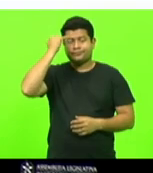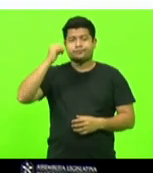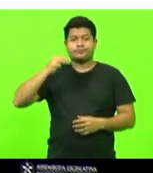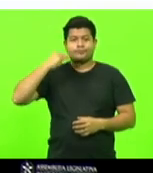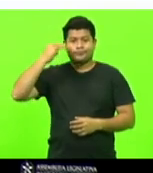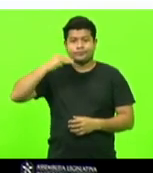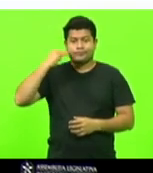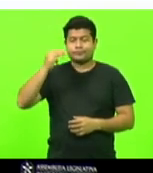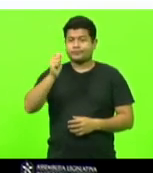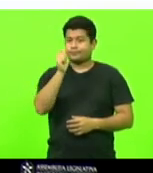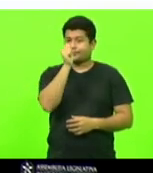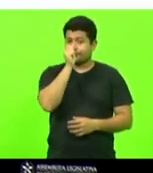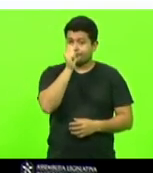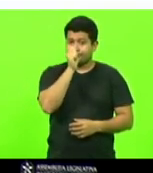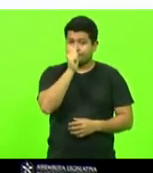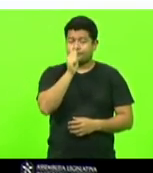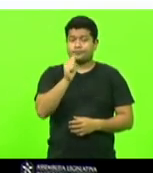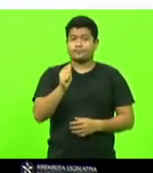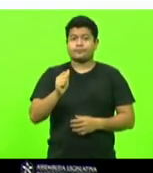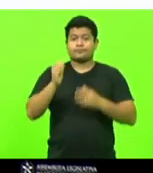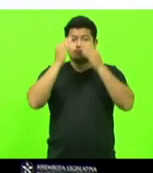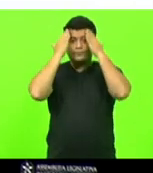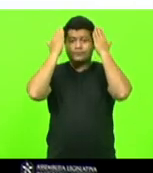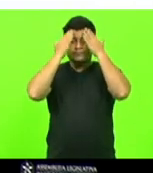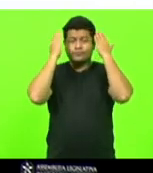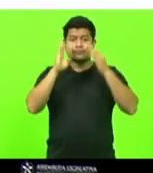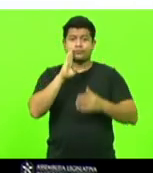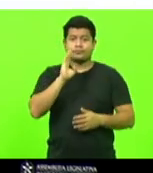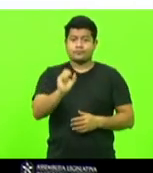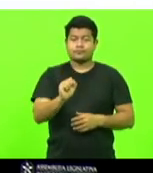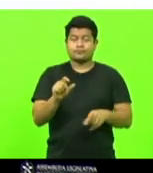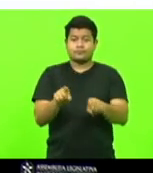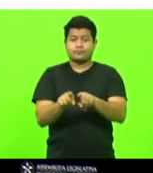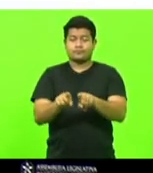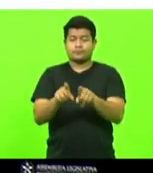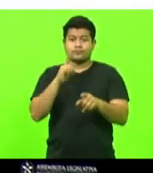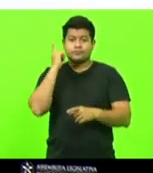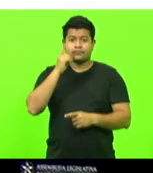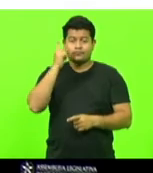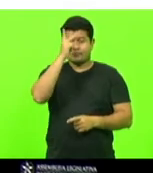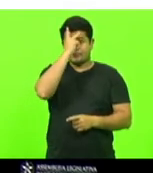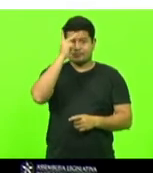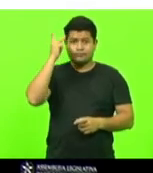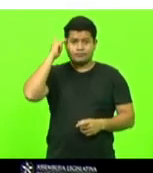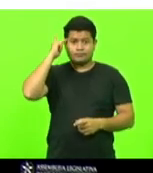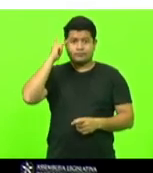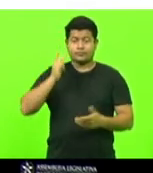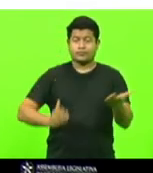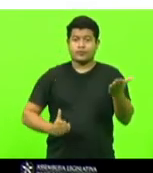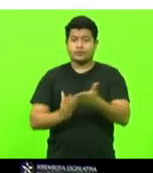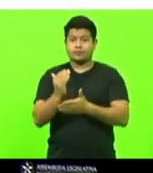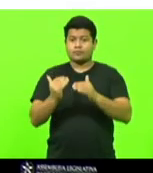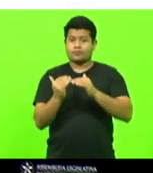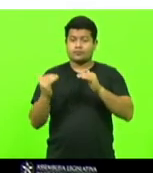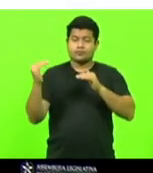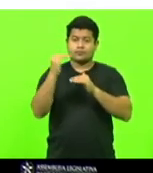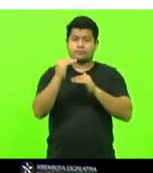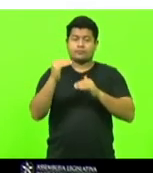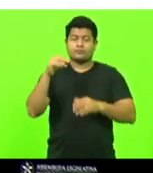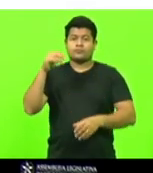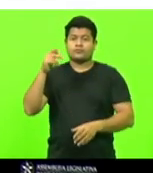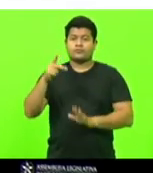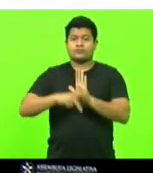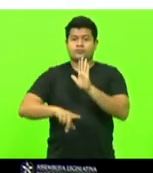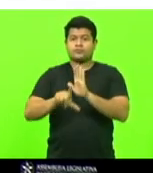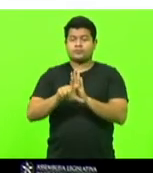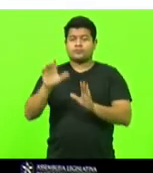João Amin, José Milton Schaefer, Bruno Souza e a senhora deputada Paulinha, foi aprovado por maioria em turno único o projeto de